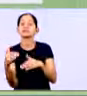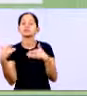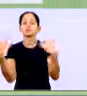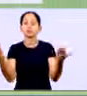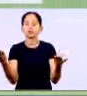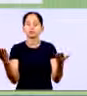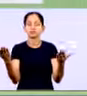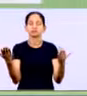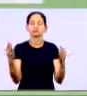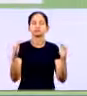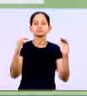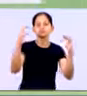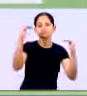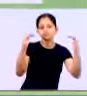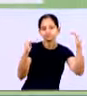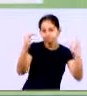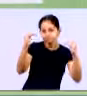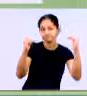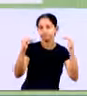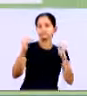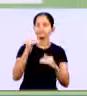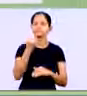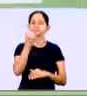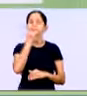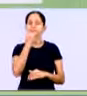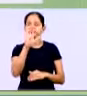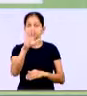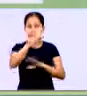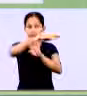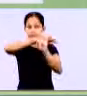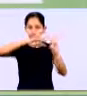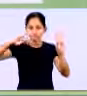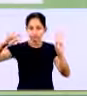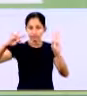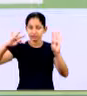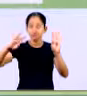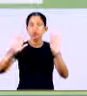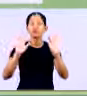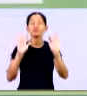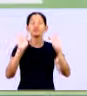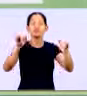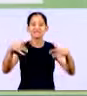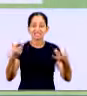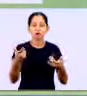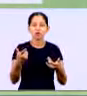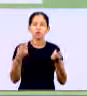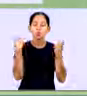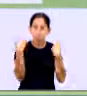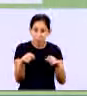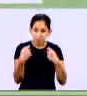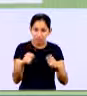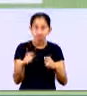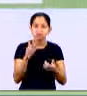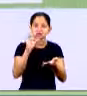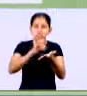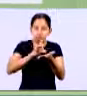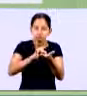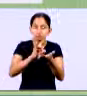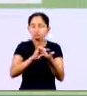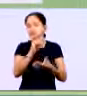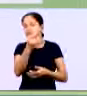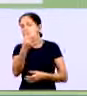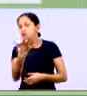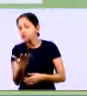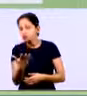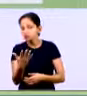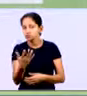tá? Então aqui, menos o estoque de produtos, perdão, aqui seria mais o estoque final desejado, né? Que dá uma total de